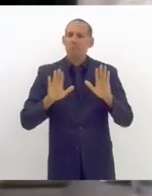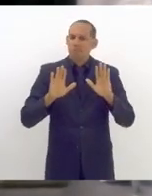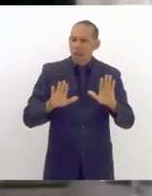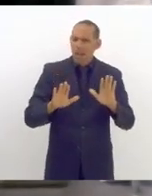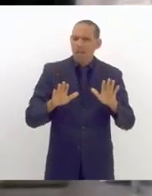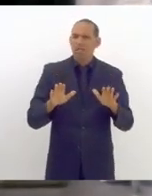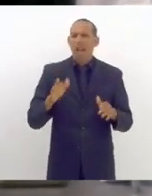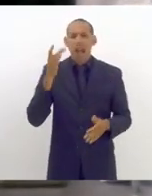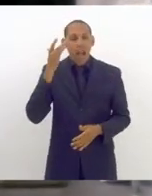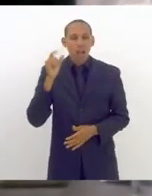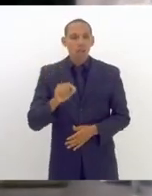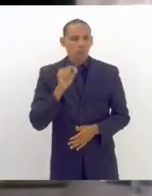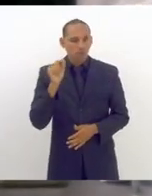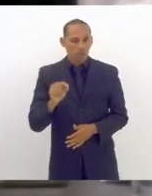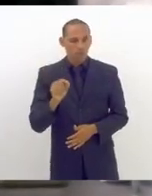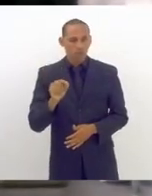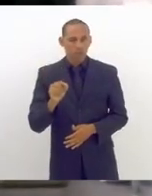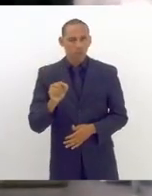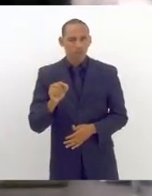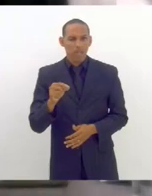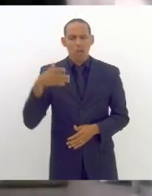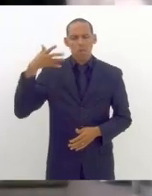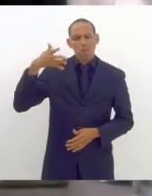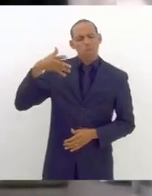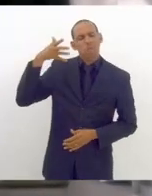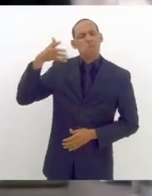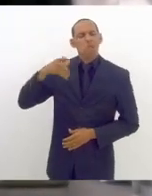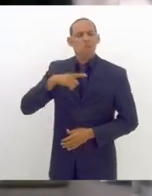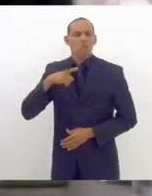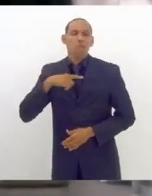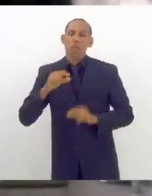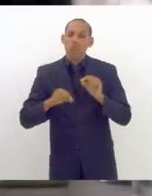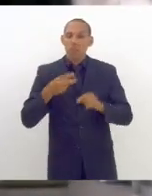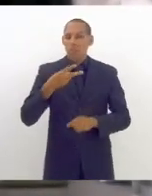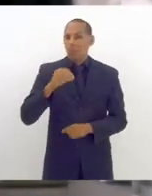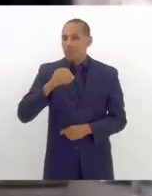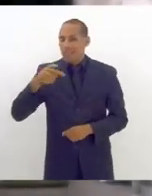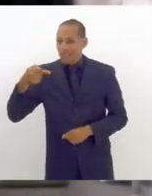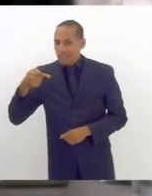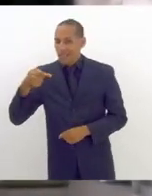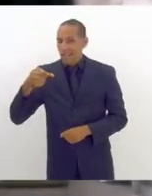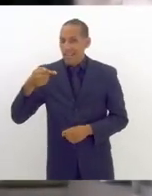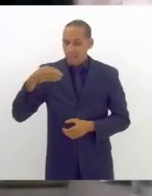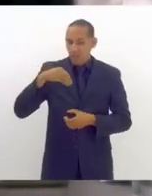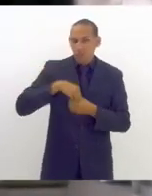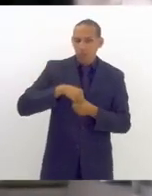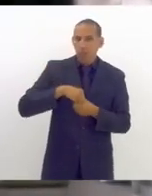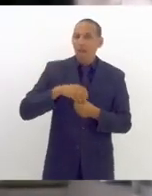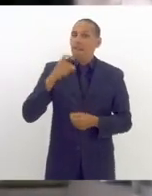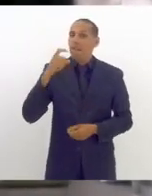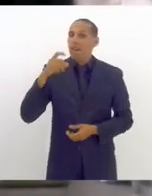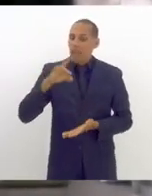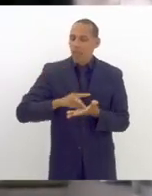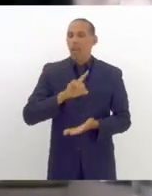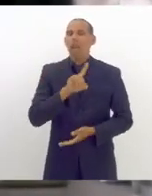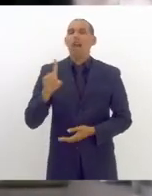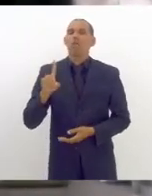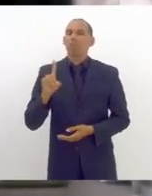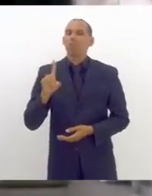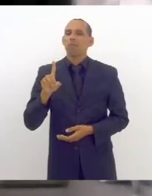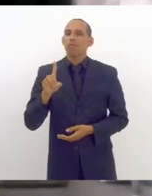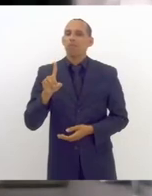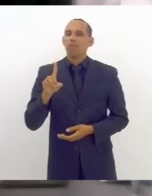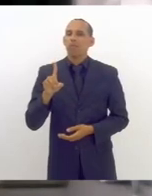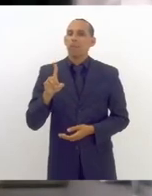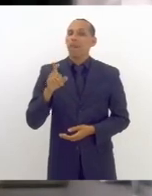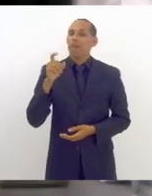que porque tem um discurso que já tá incluído em 2007 não é verdade volta a dizer não